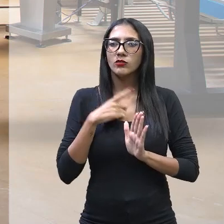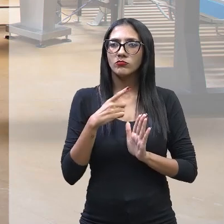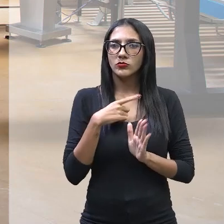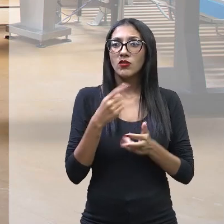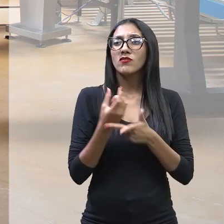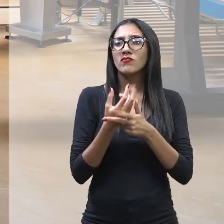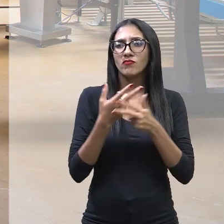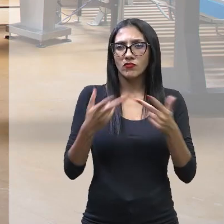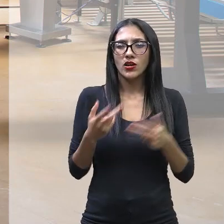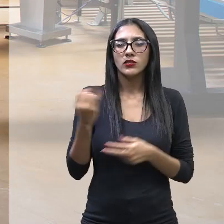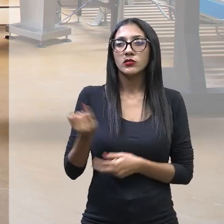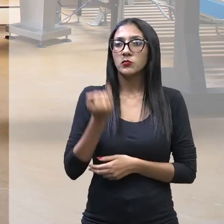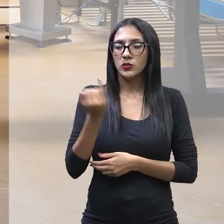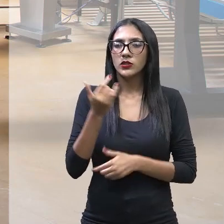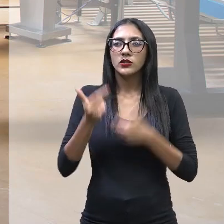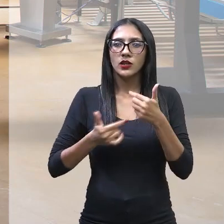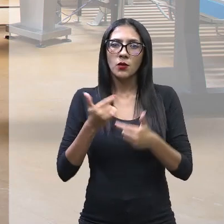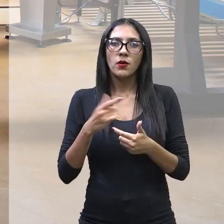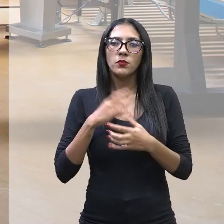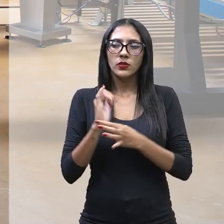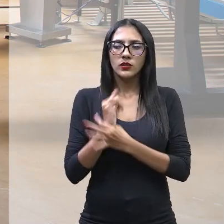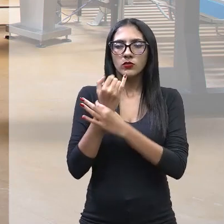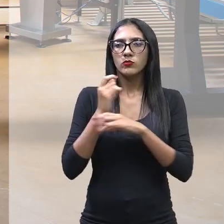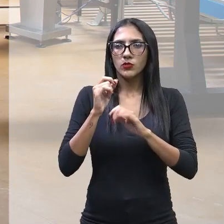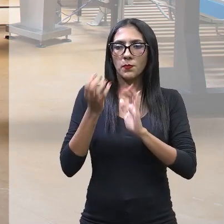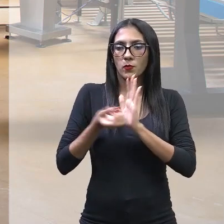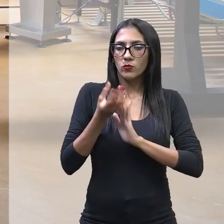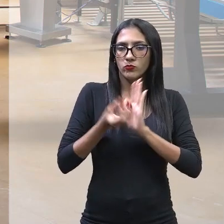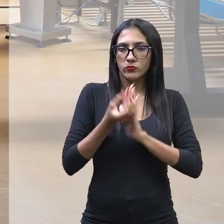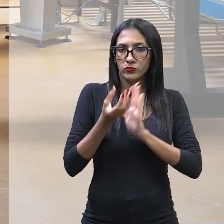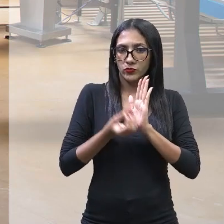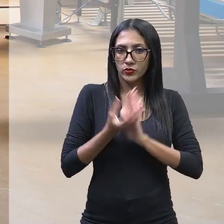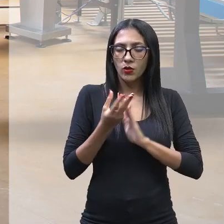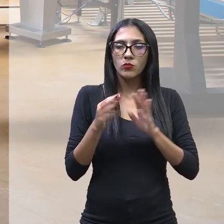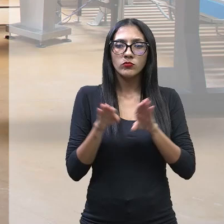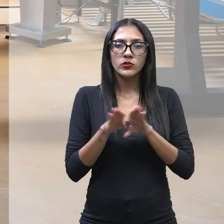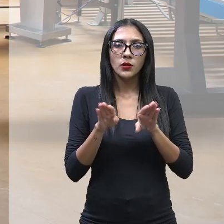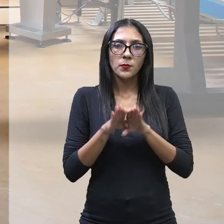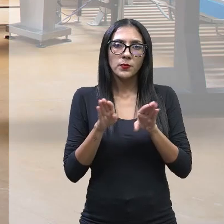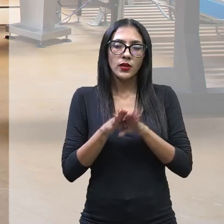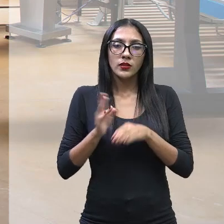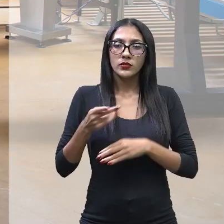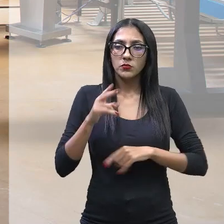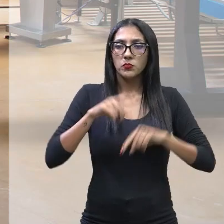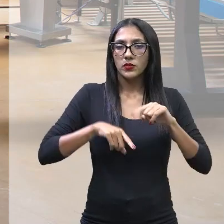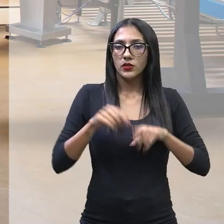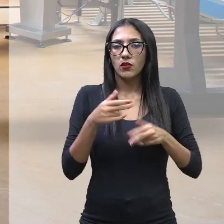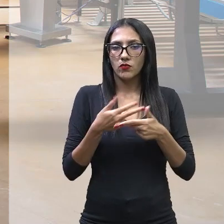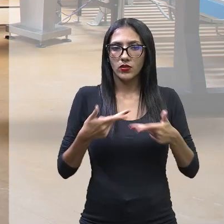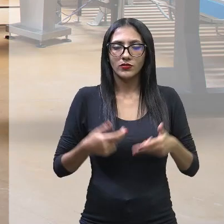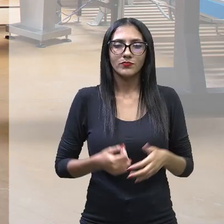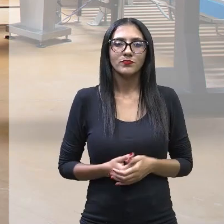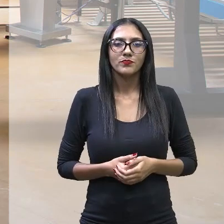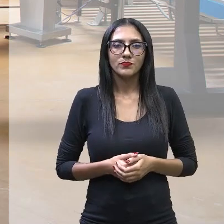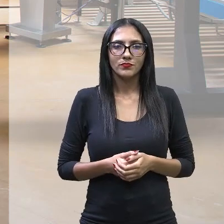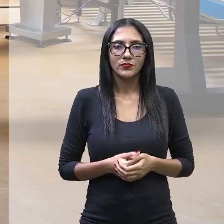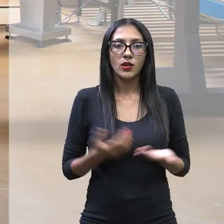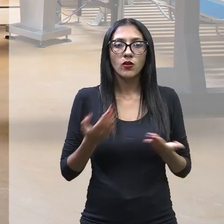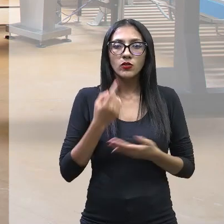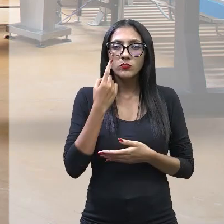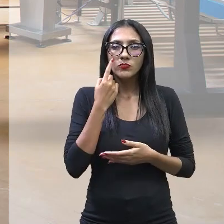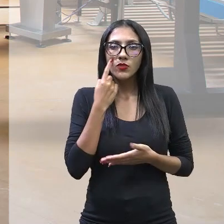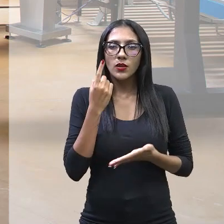essenciais para garantir a produção eficiente e a operação contínua. Aqui estão alguns dos principais tipos de